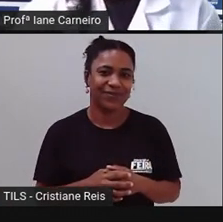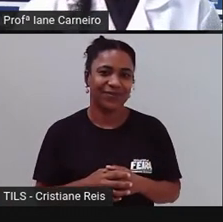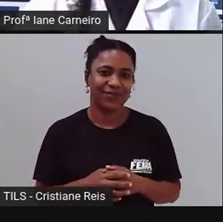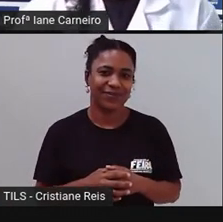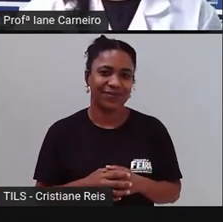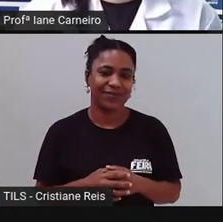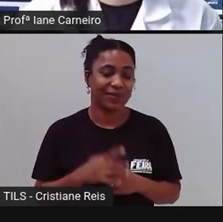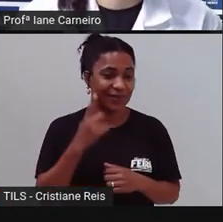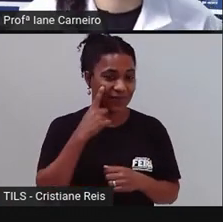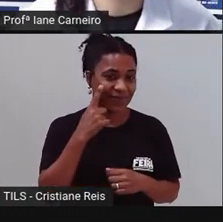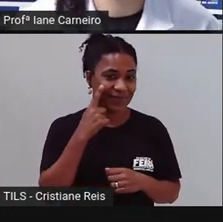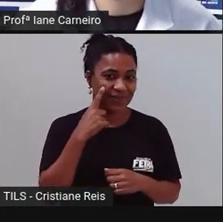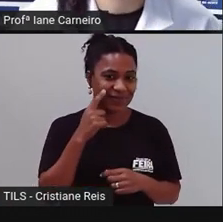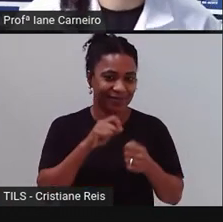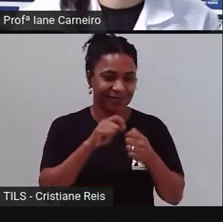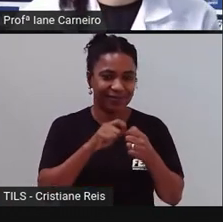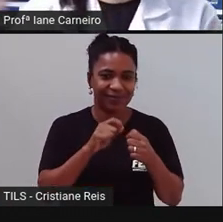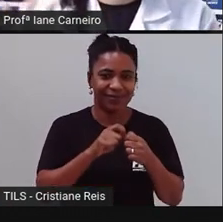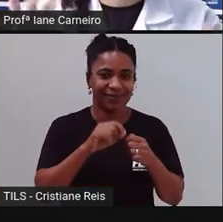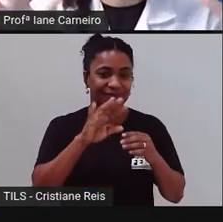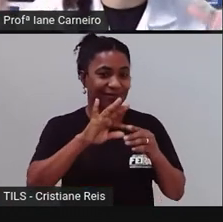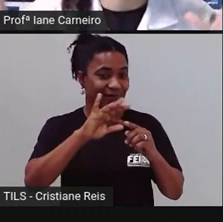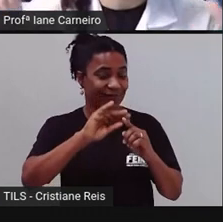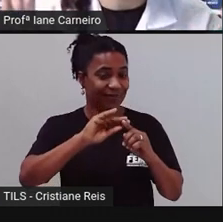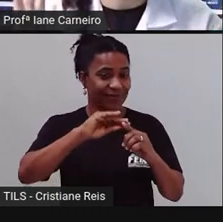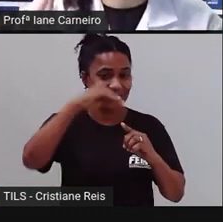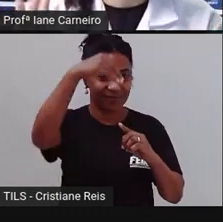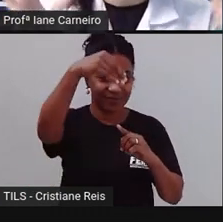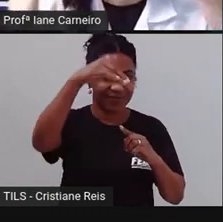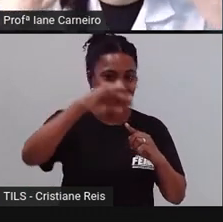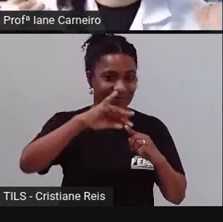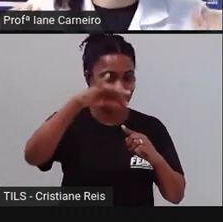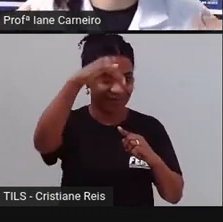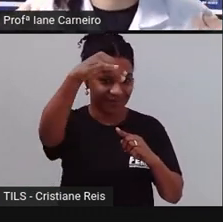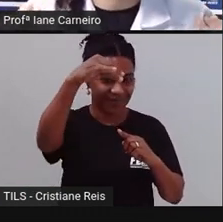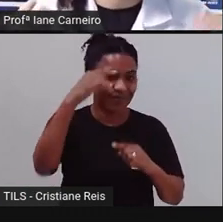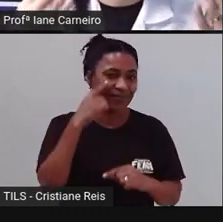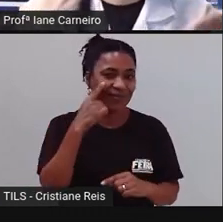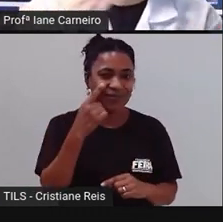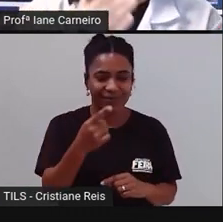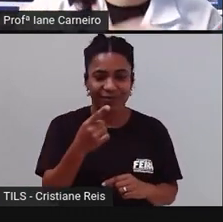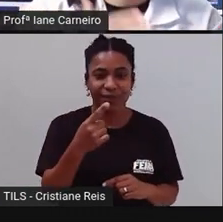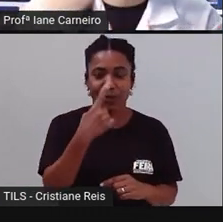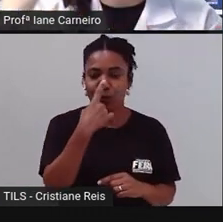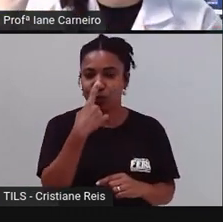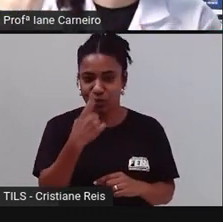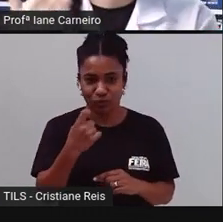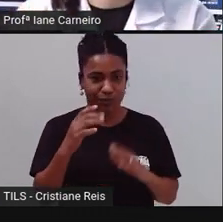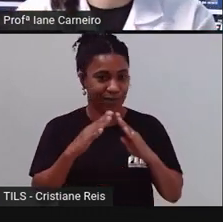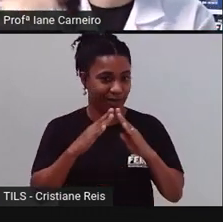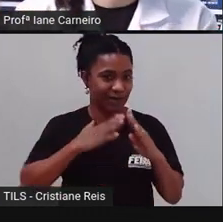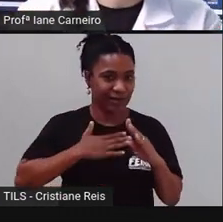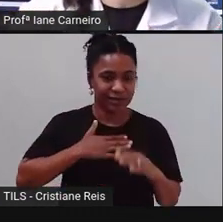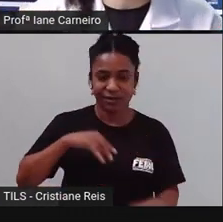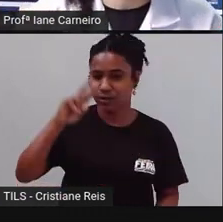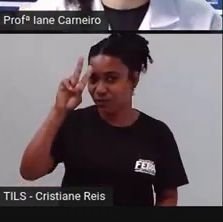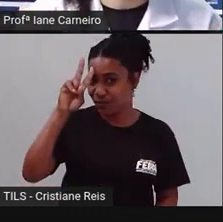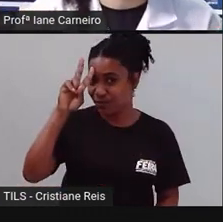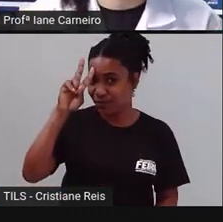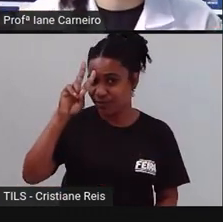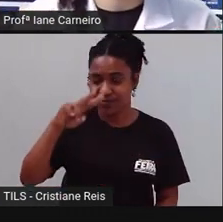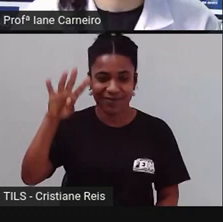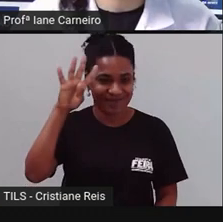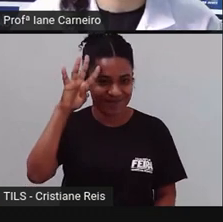Vocês vão construir com a Pró aqui. A Pró vai mostrar para vocês. Lembram que a Pró falou que o lixo na minha casa passa segunda, quarta e